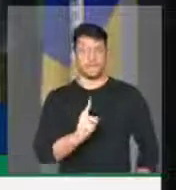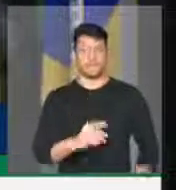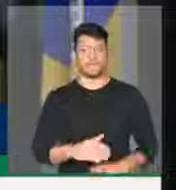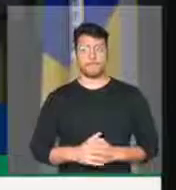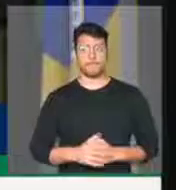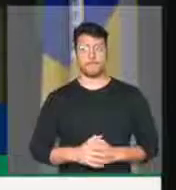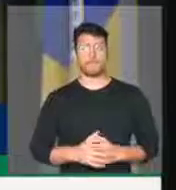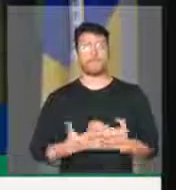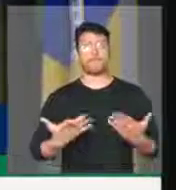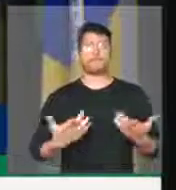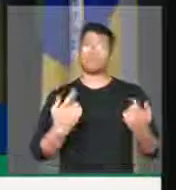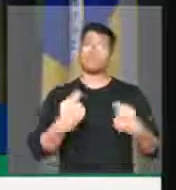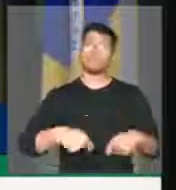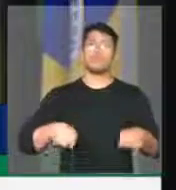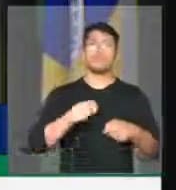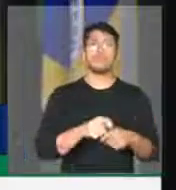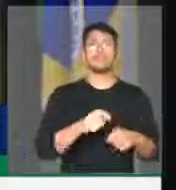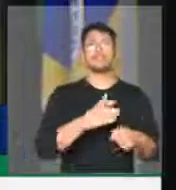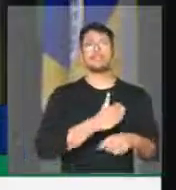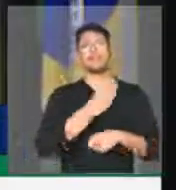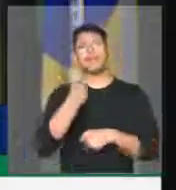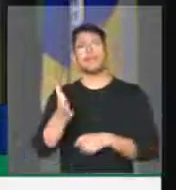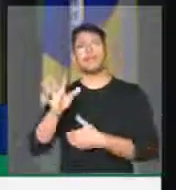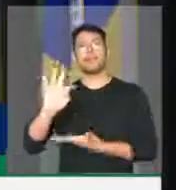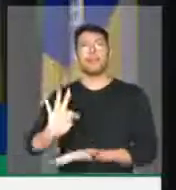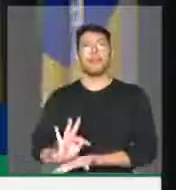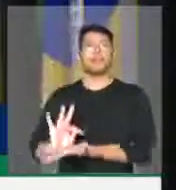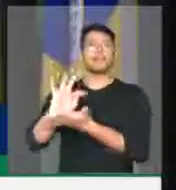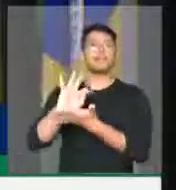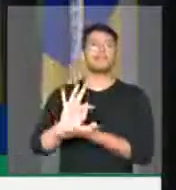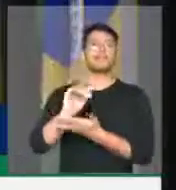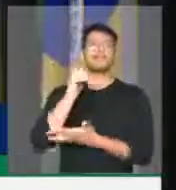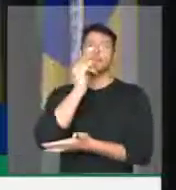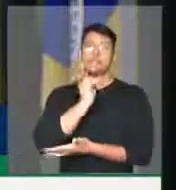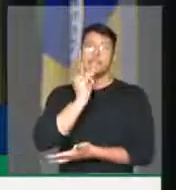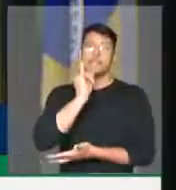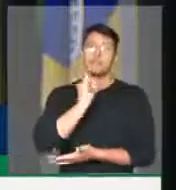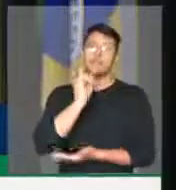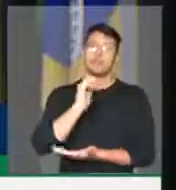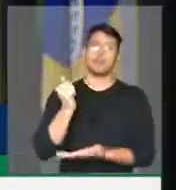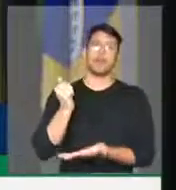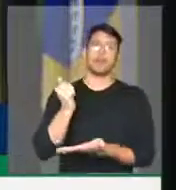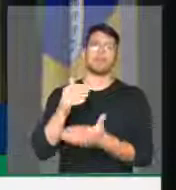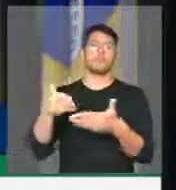Eu preciso deslocar até Teresina para cuidar